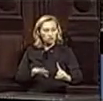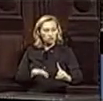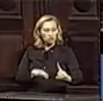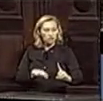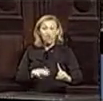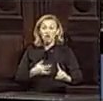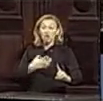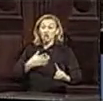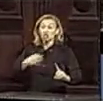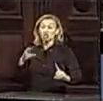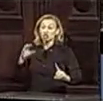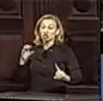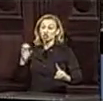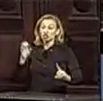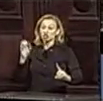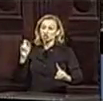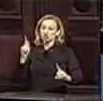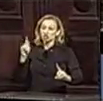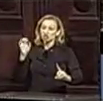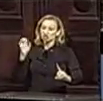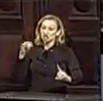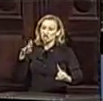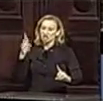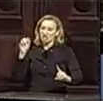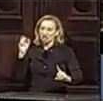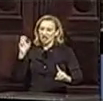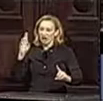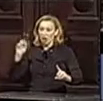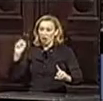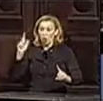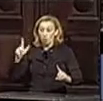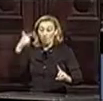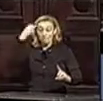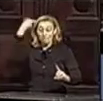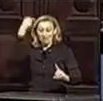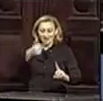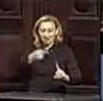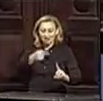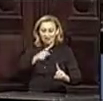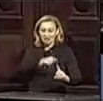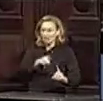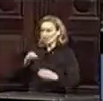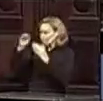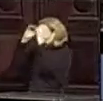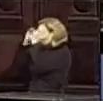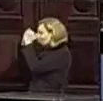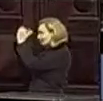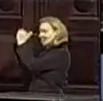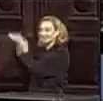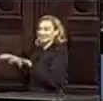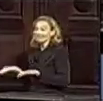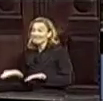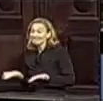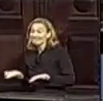comandante-geral, mesmo não tendo apreço, mas nas conversas